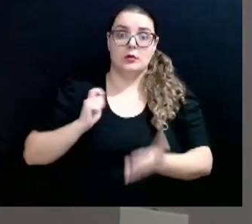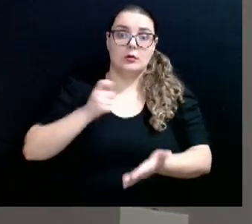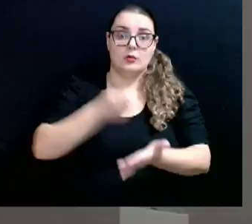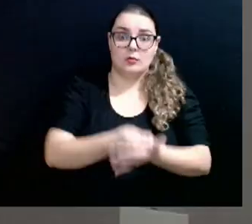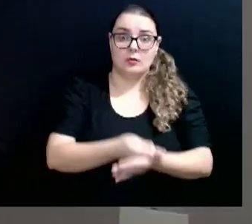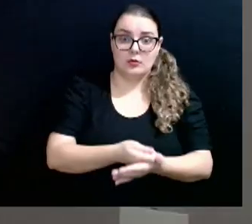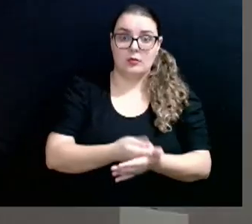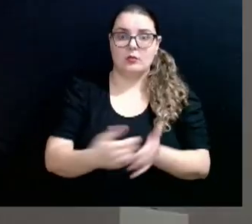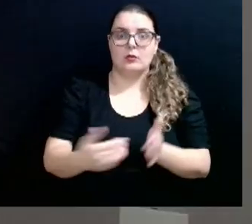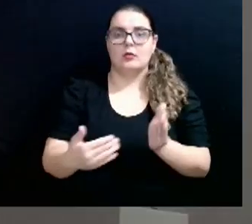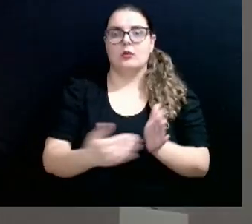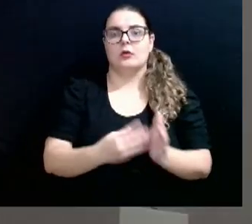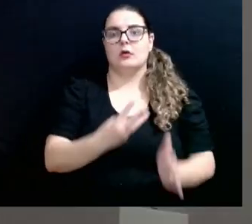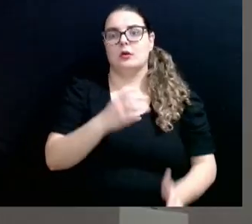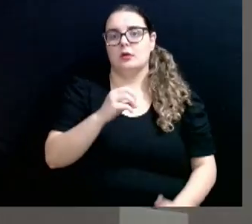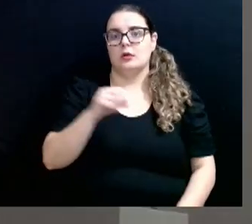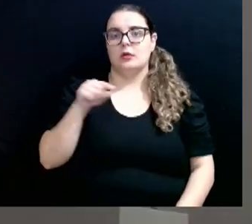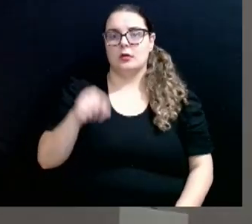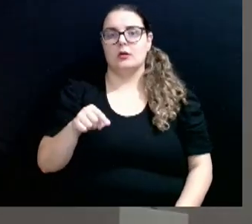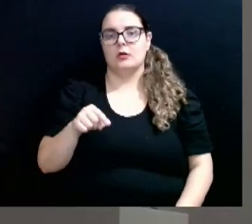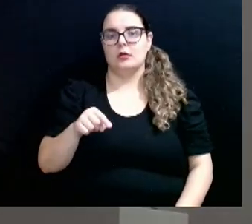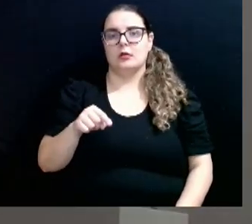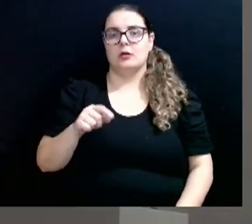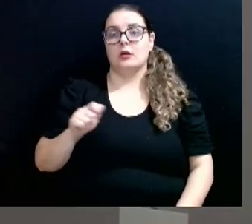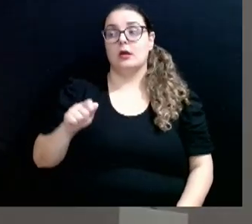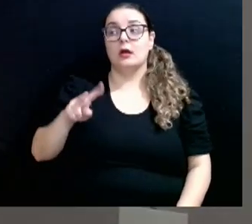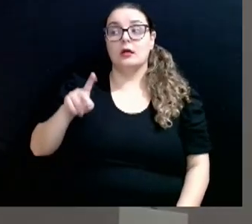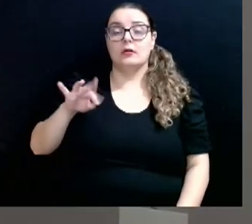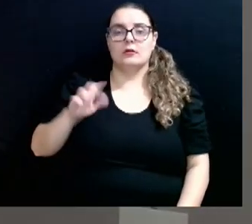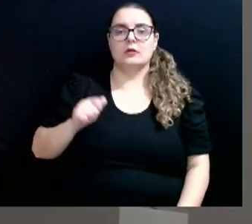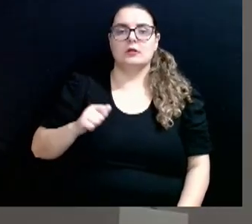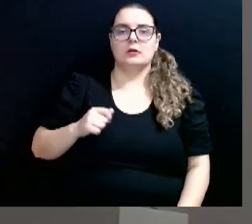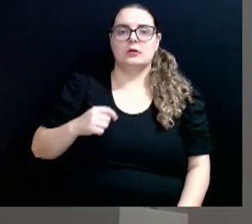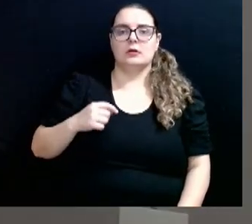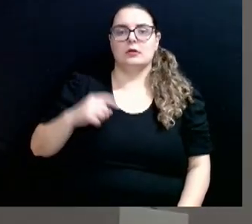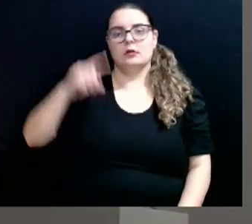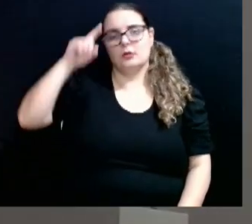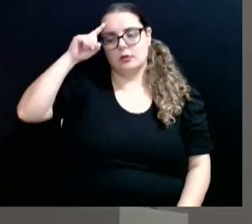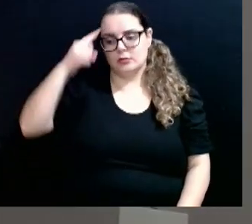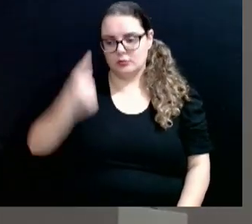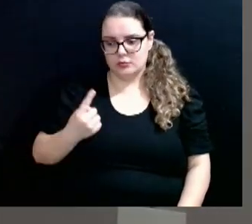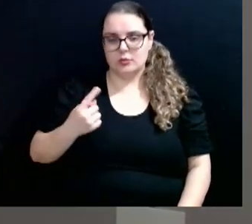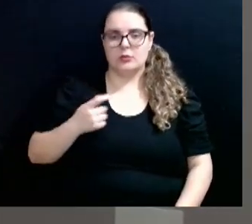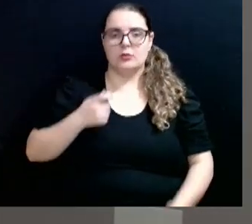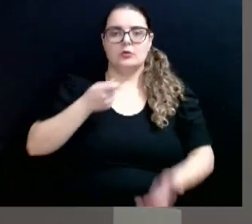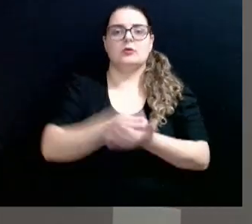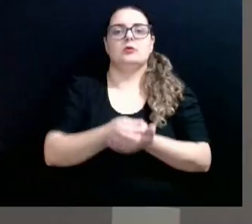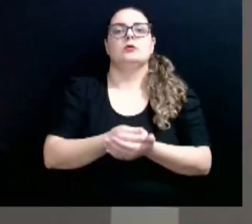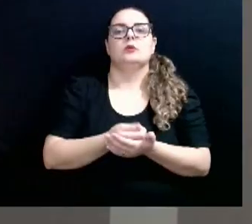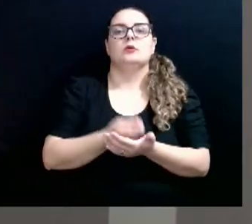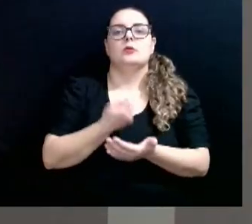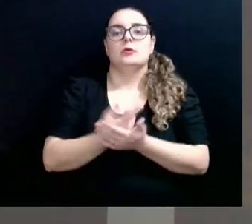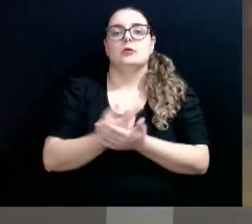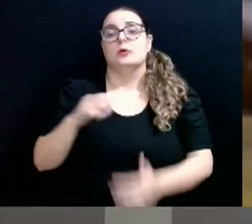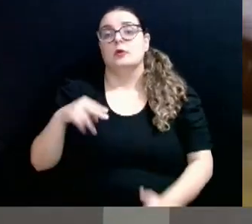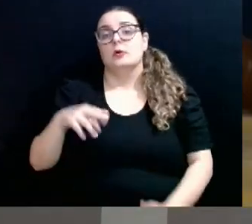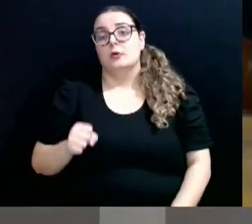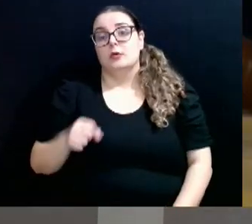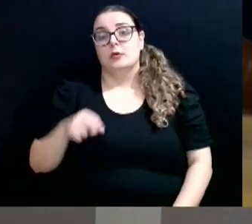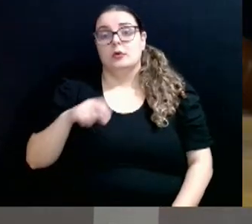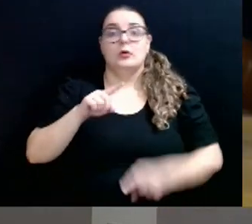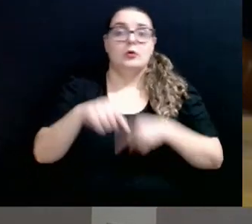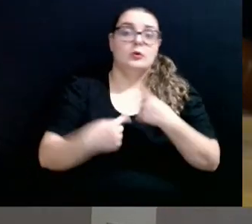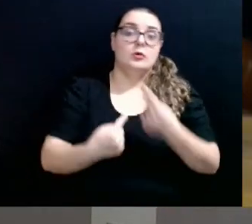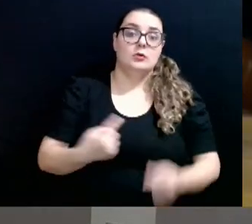300 mil o valor à vista, ou seja, em 24 horas do lance você tem que ter o dinheiro para adquirir aquele bem. Outros, se o valor passa